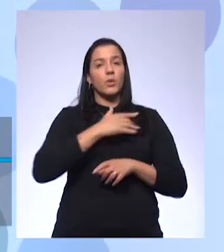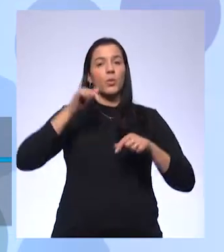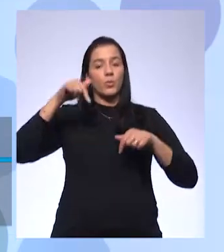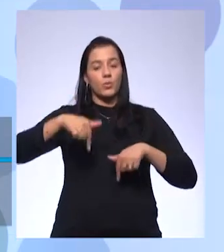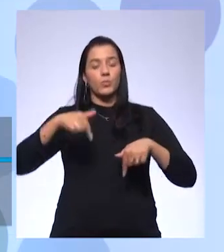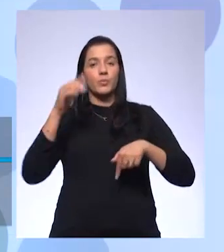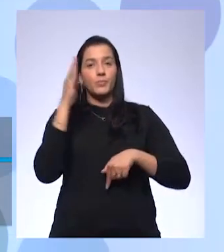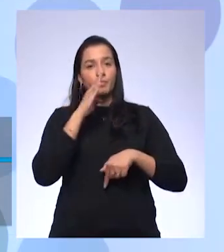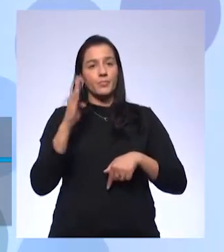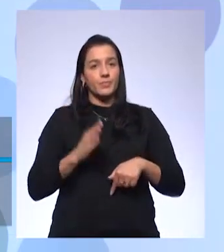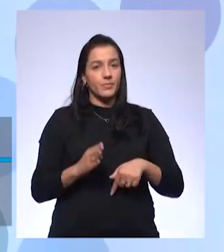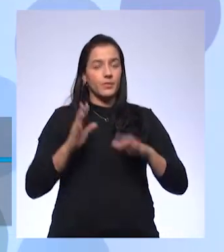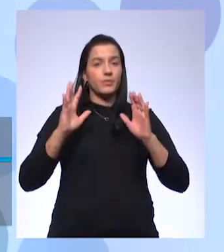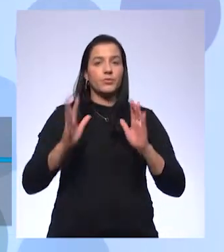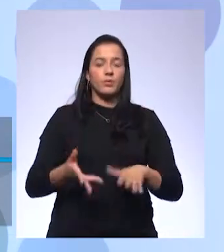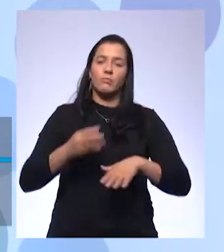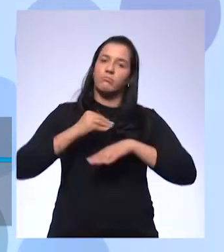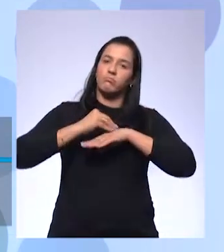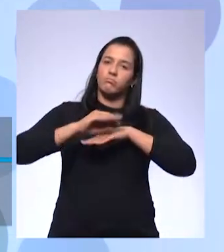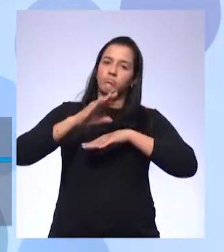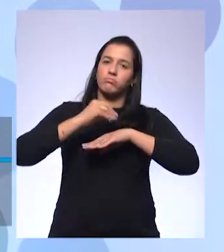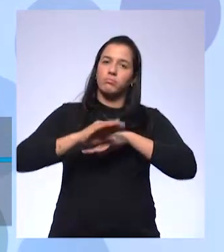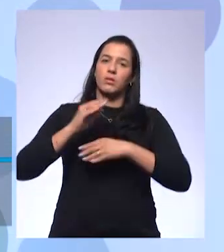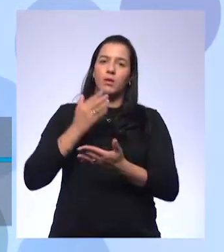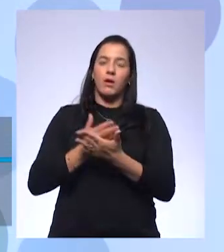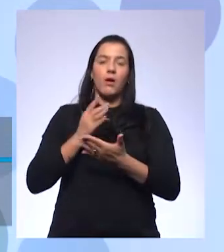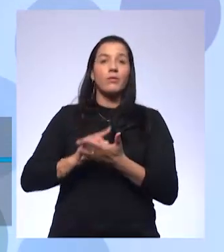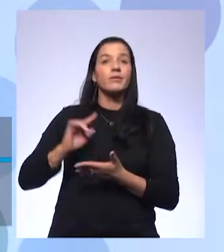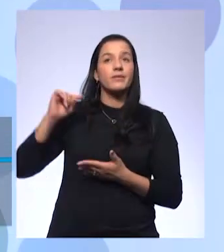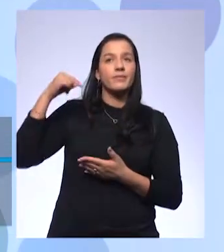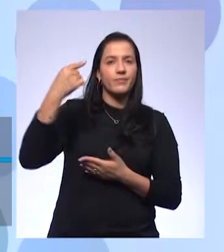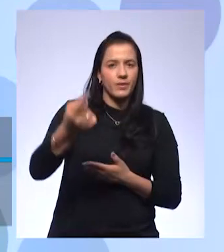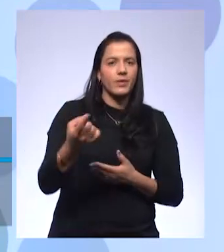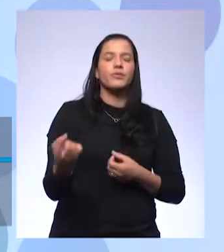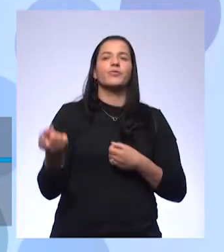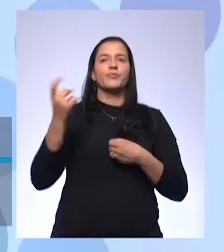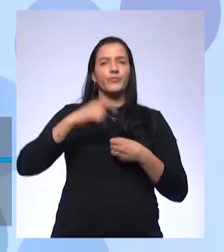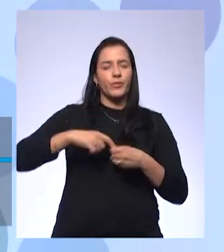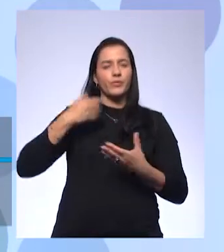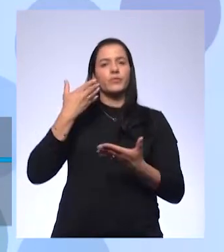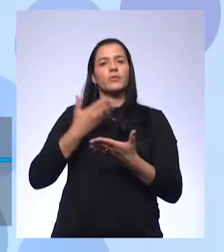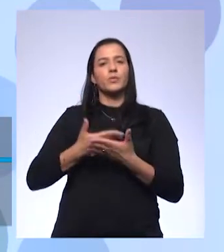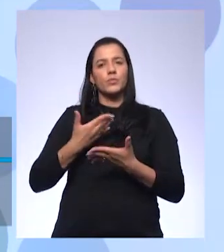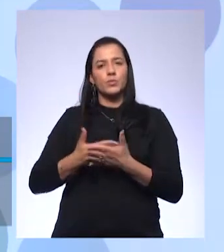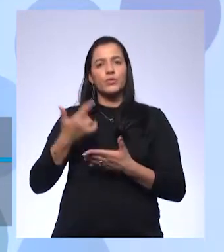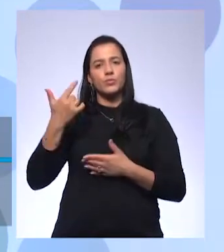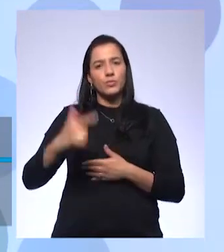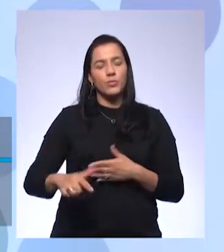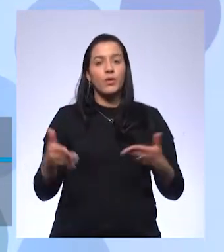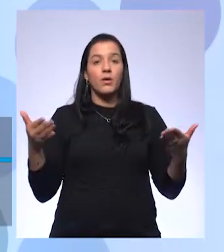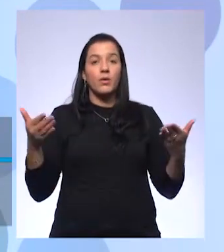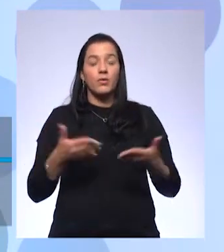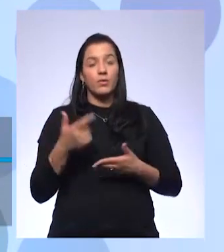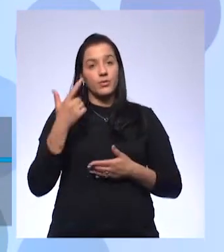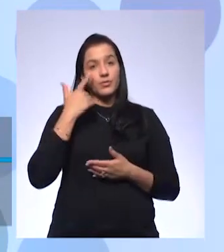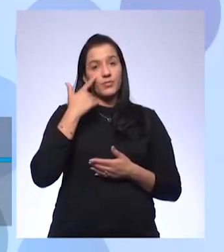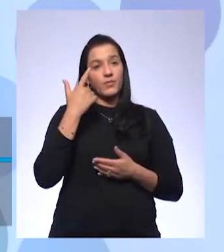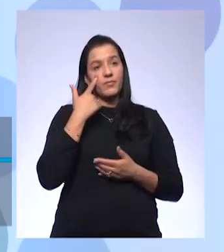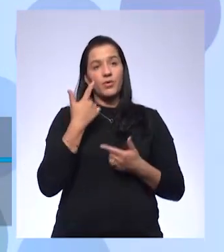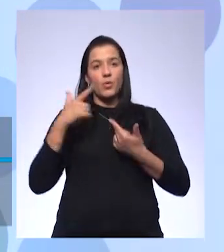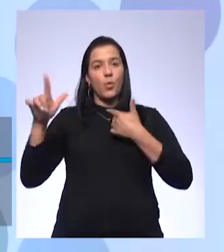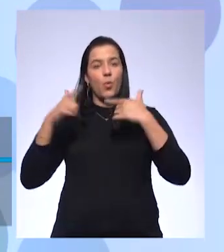já alertei, já pontuo novamente que na aula que vem nós voltaremos a falar da ditadura no Brasil, e agora a gente vai ver